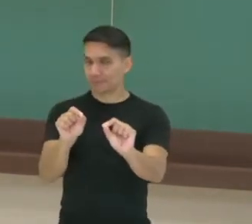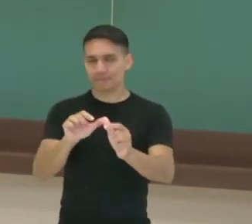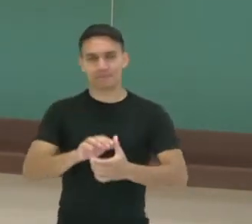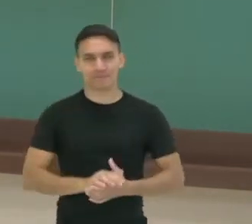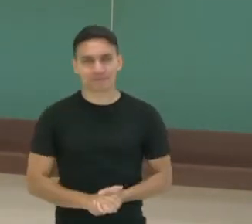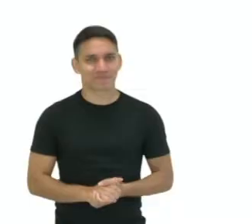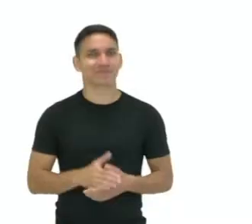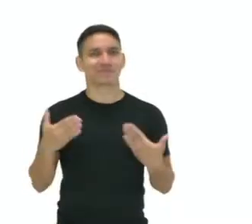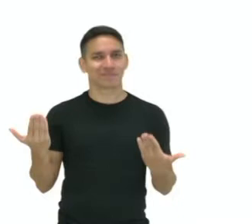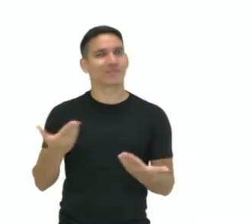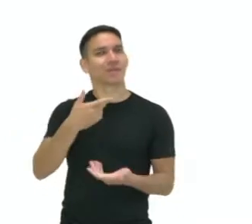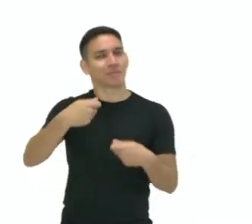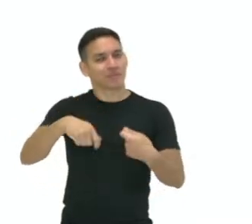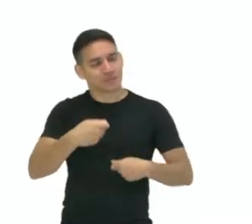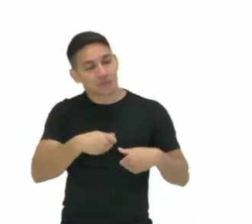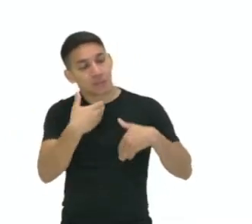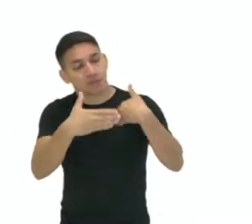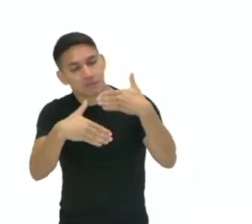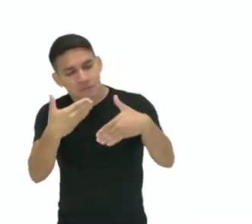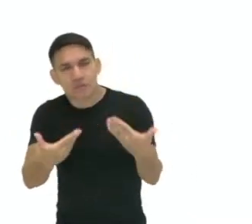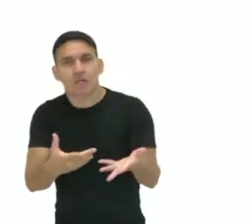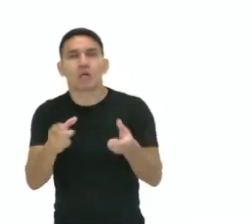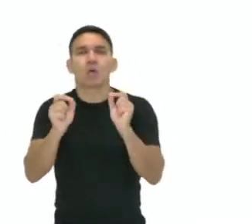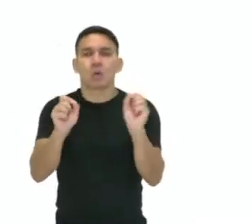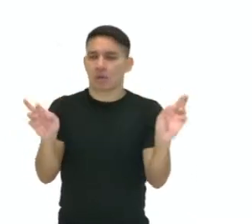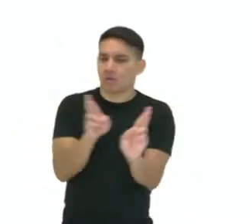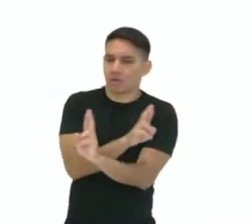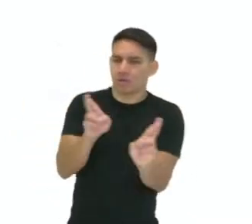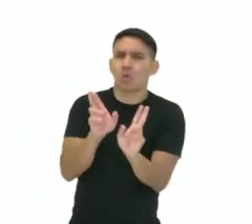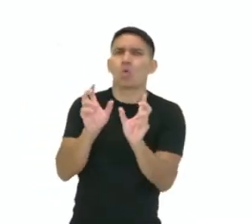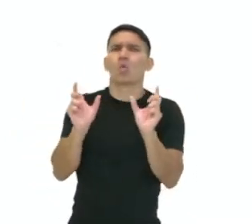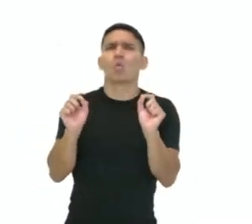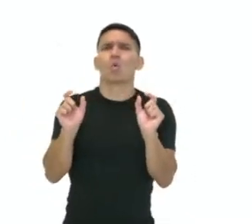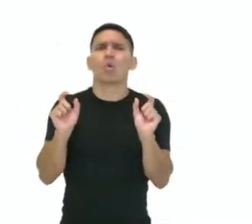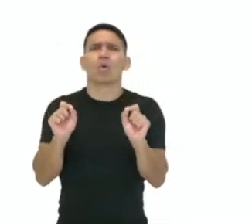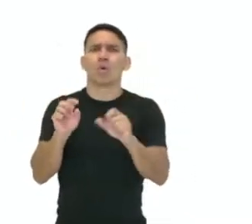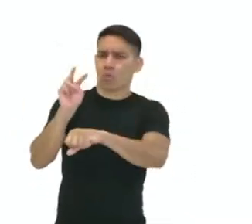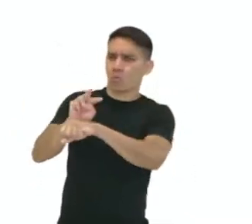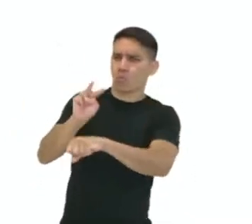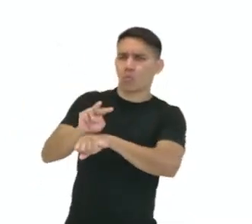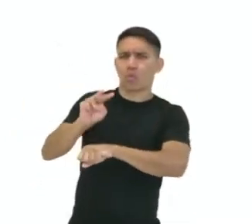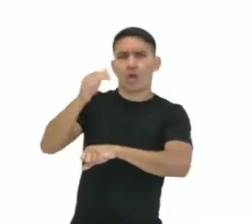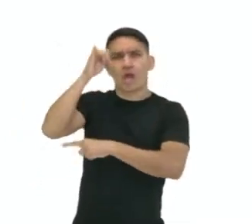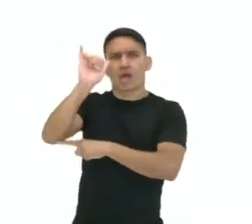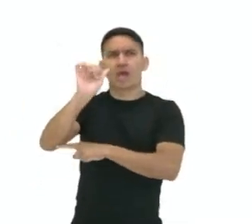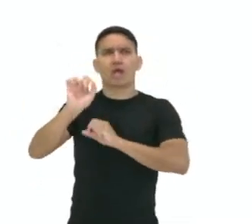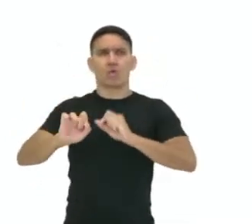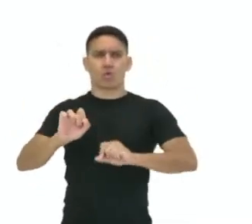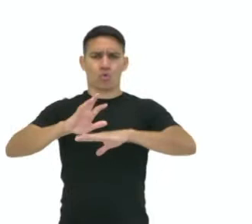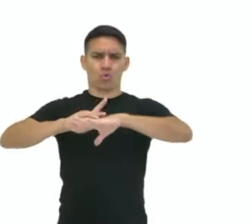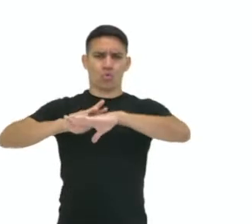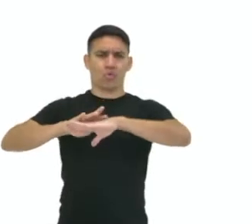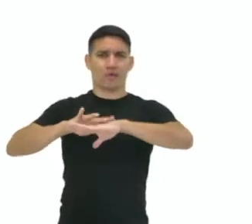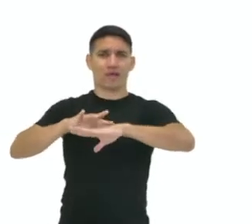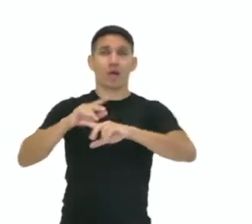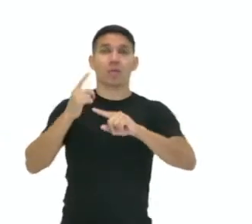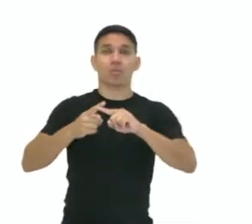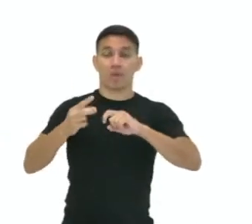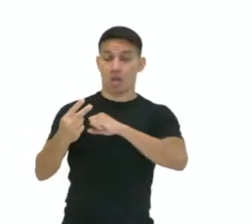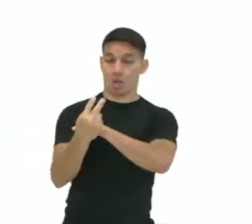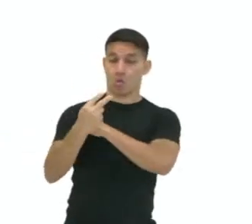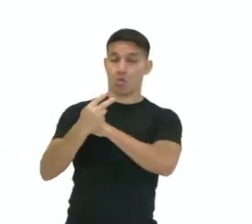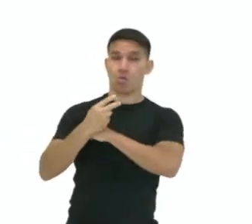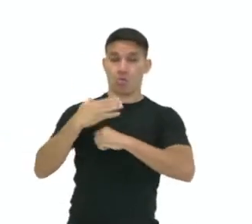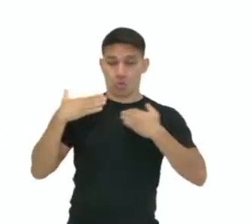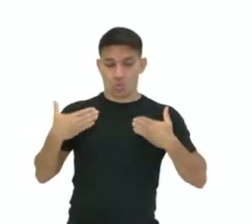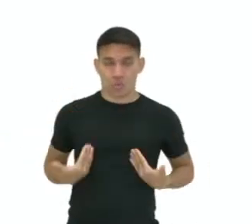aula? Desenvolver atitudes relacionadas aos cuidados com o corpo e ao bem-estar. Se nós estamos